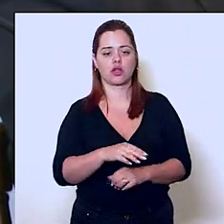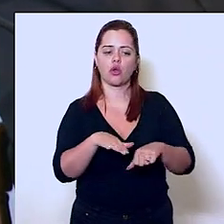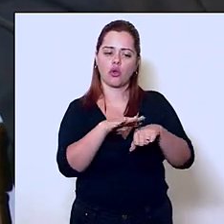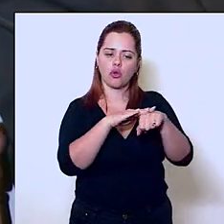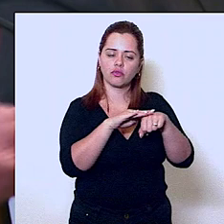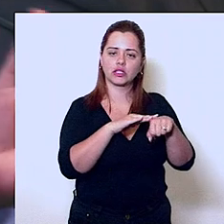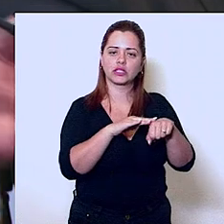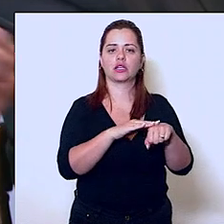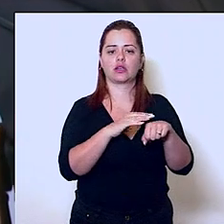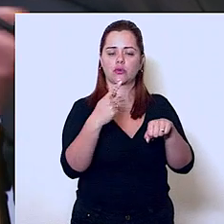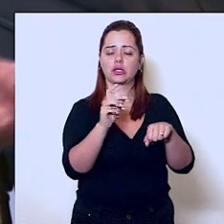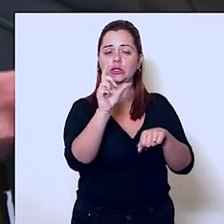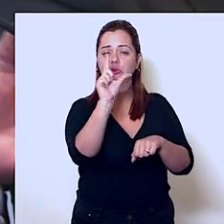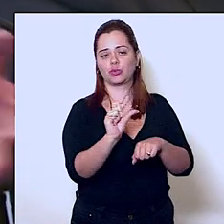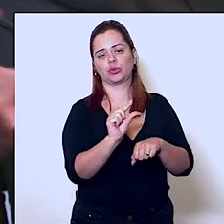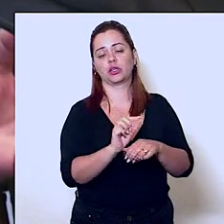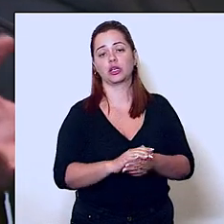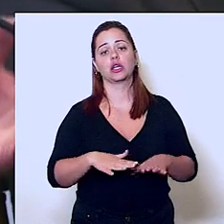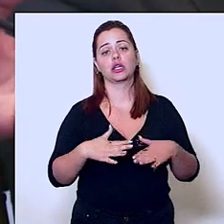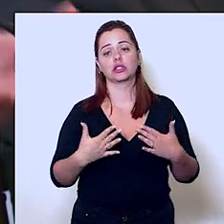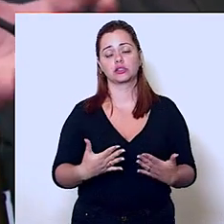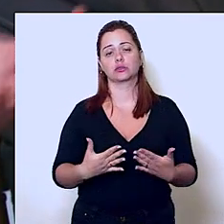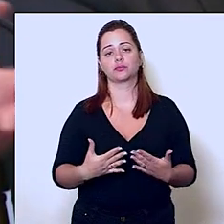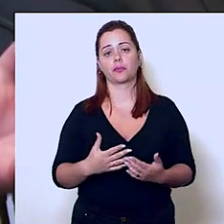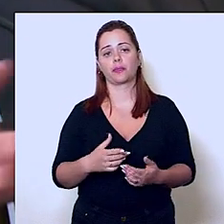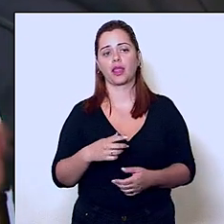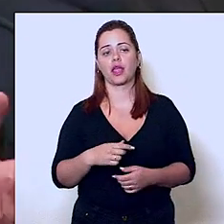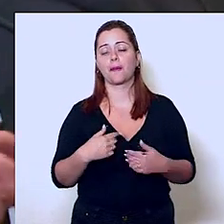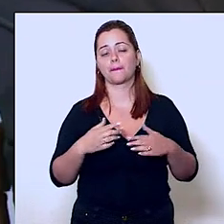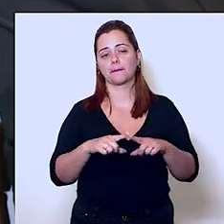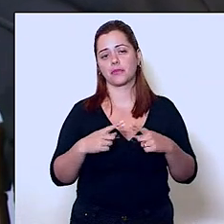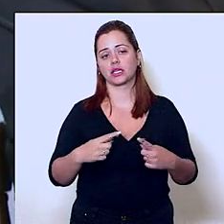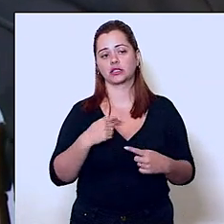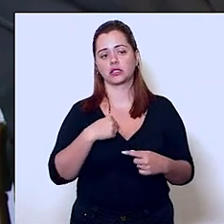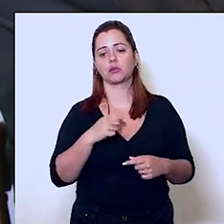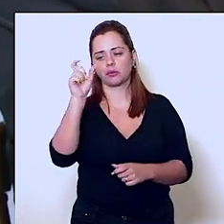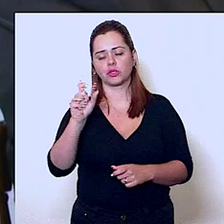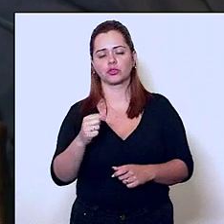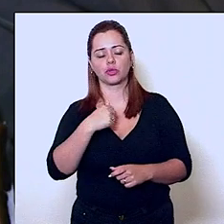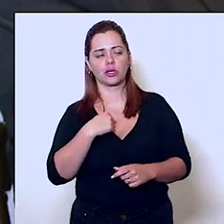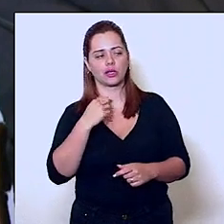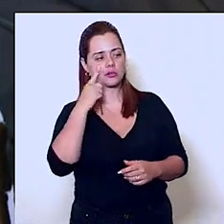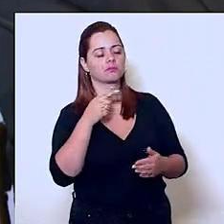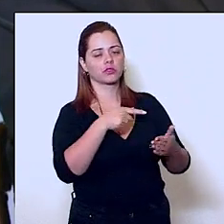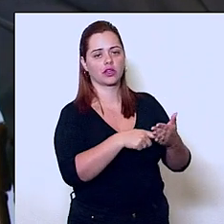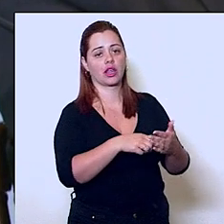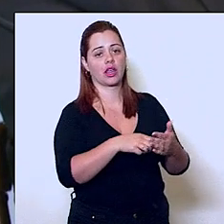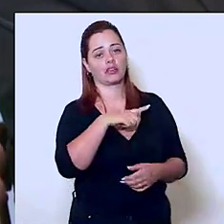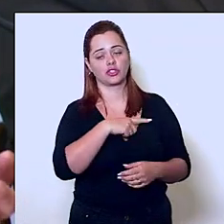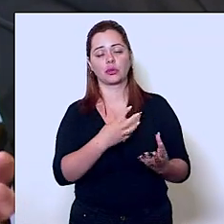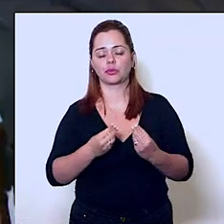poucas vezes, mas havia essa... Era alguém que, obviamente, era uma referência. Né? E eu tinha muito essa, tive esse prazer, né?